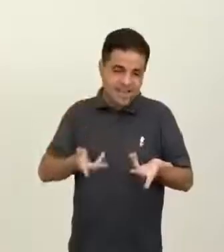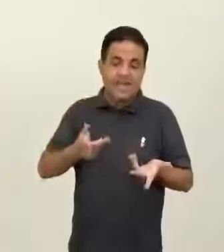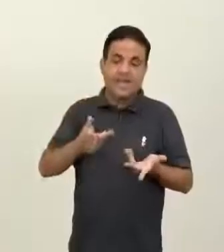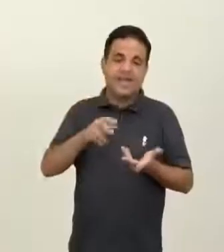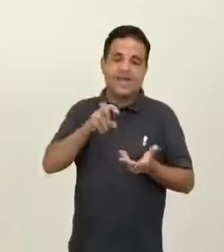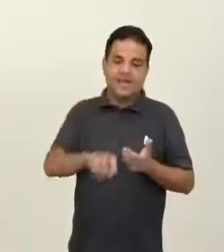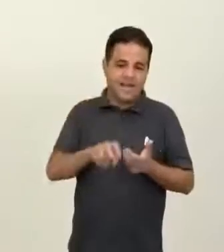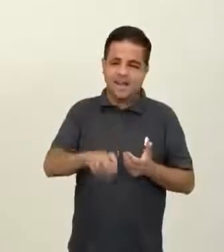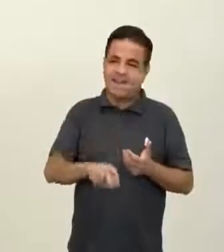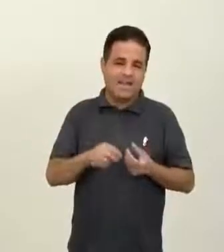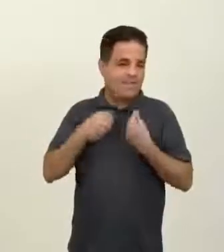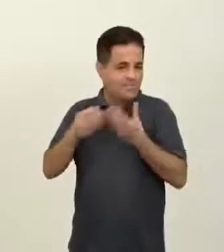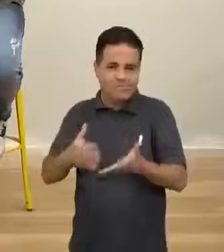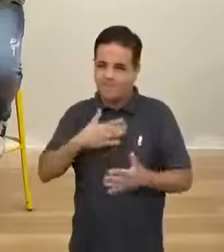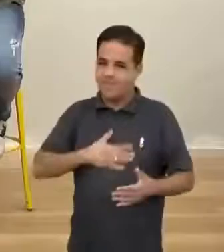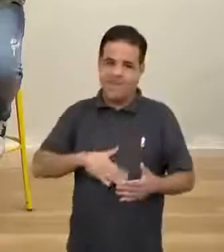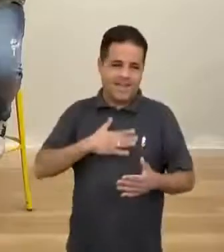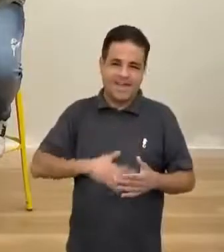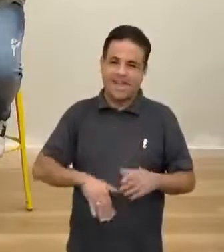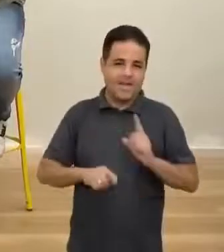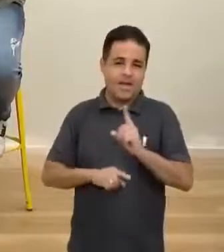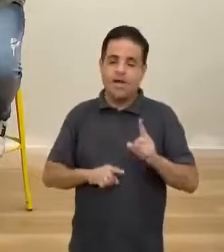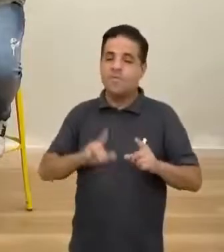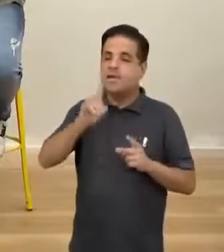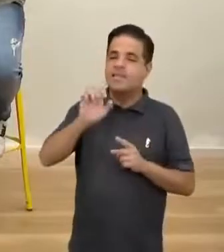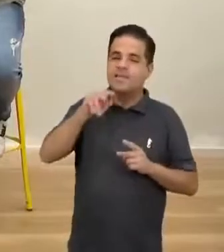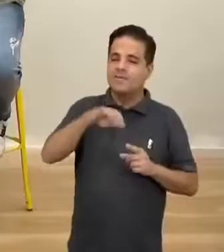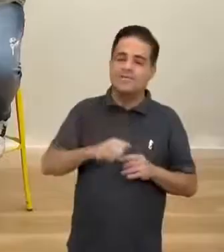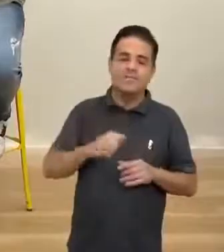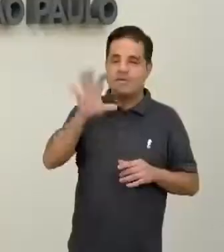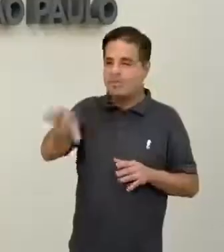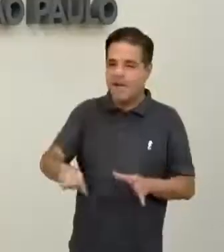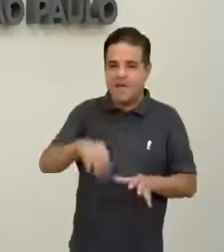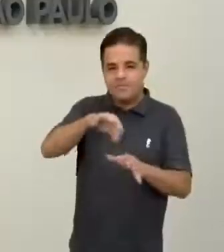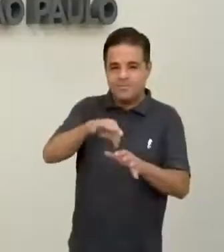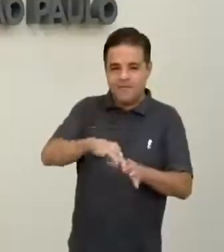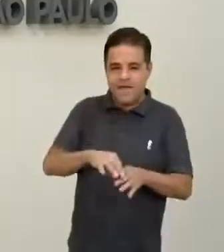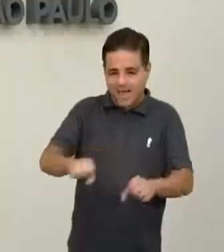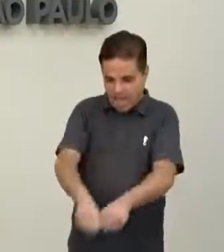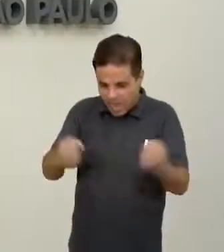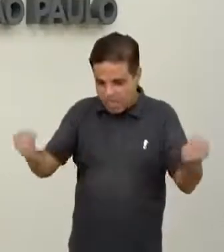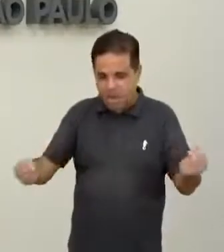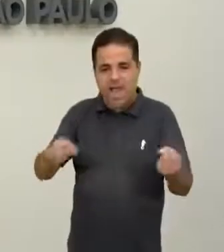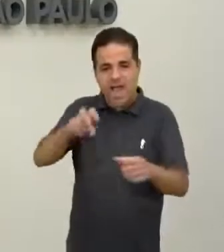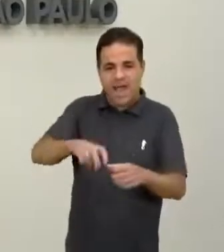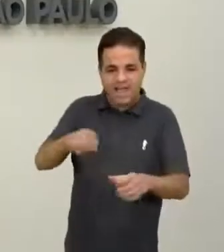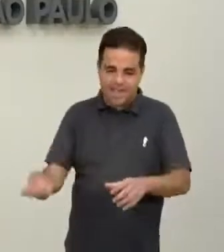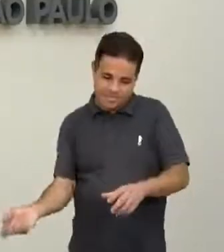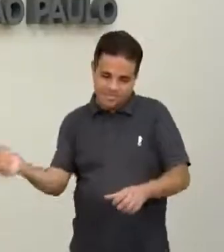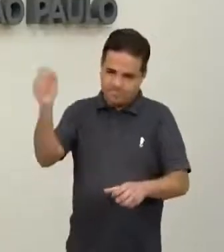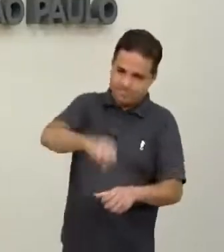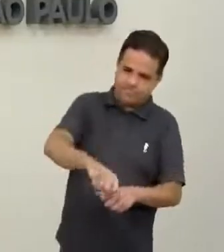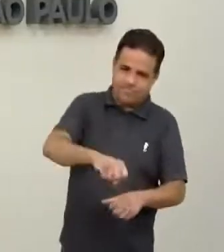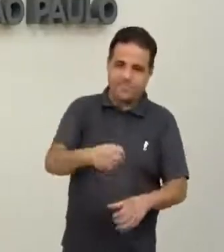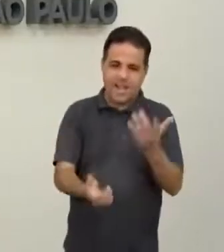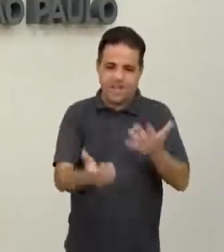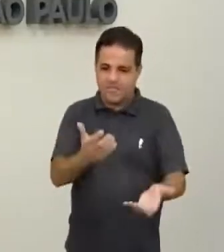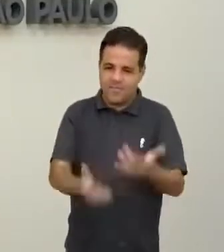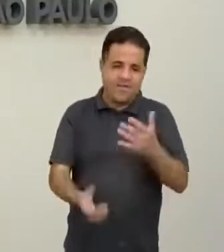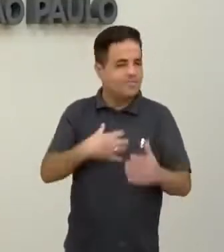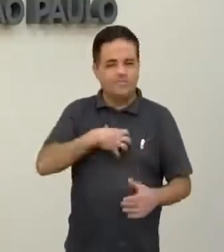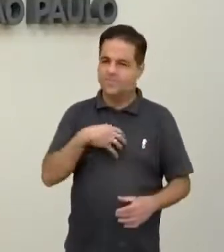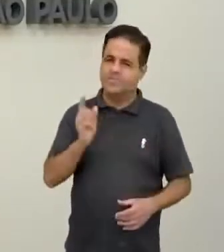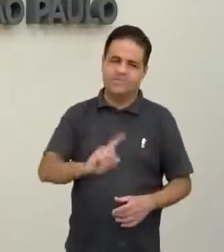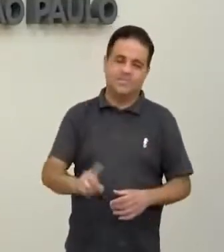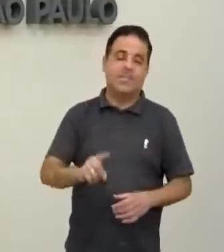sentido denotativo, calmo, né? No sentido denotativo, alguém ia pegar um chá e ia quebrar para pôr numa panela e fazer um chá. Mas não é esse o